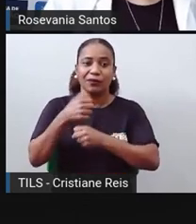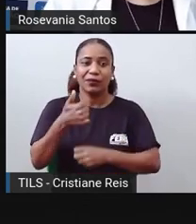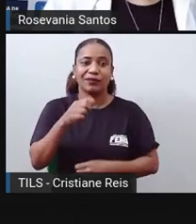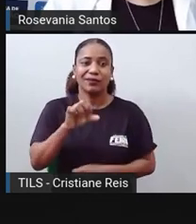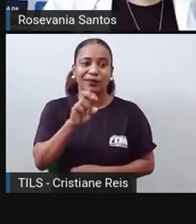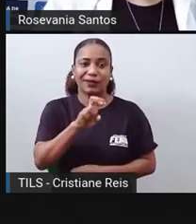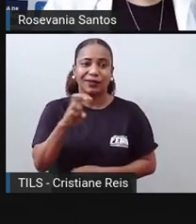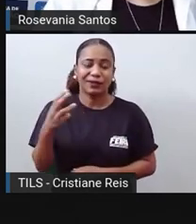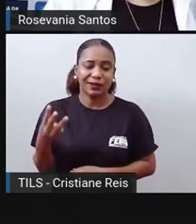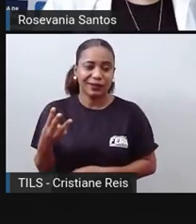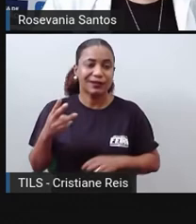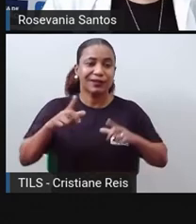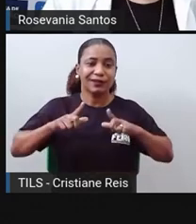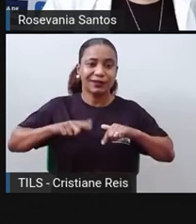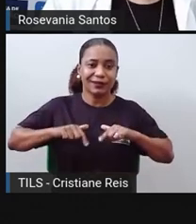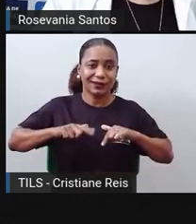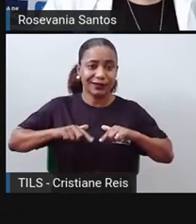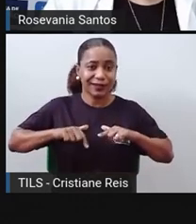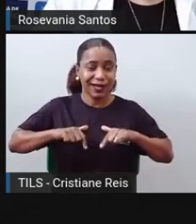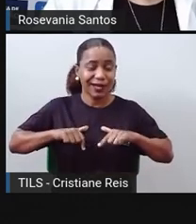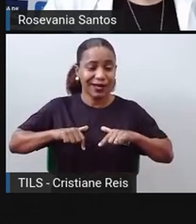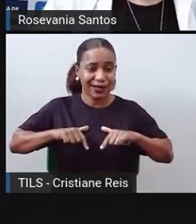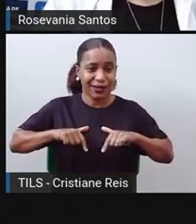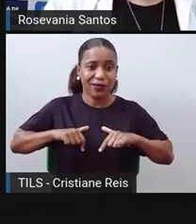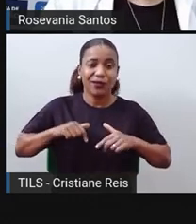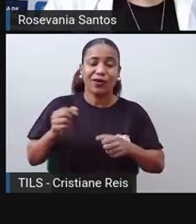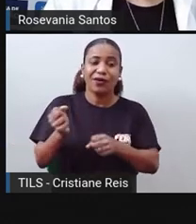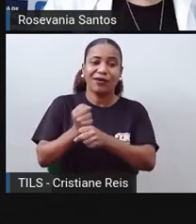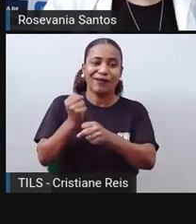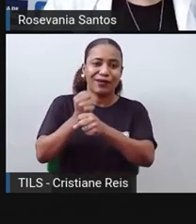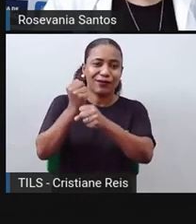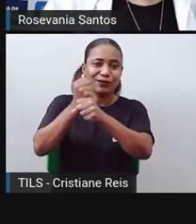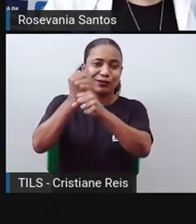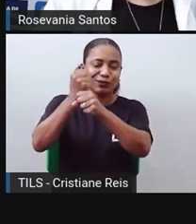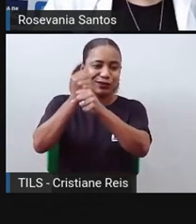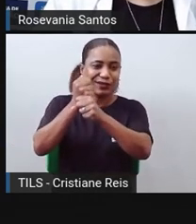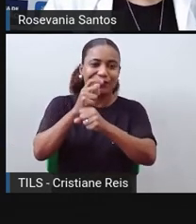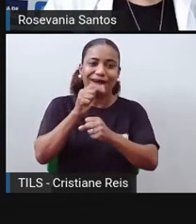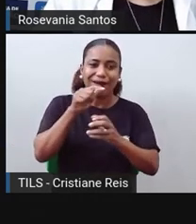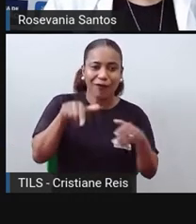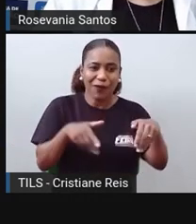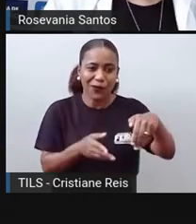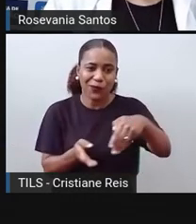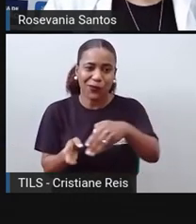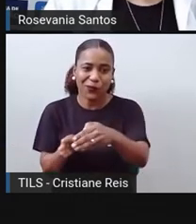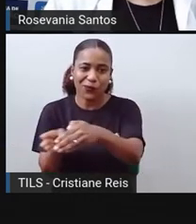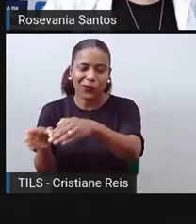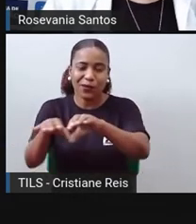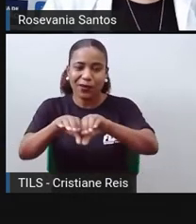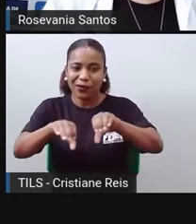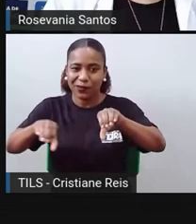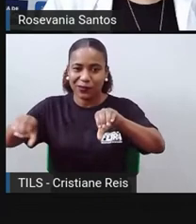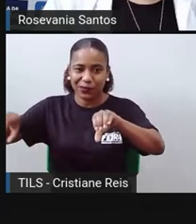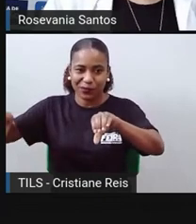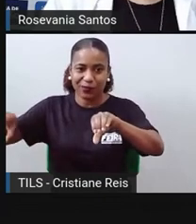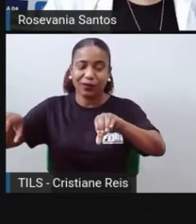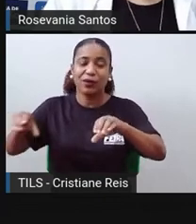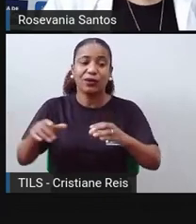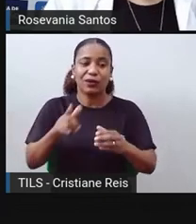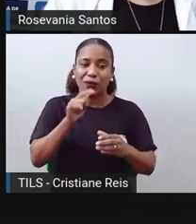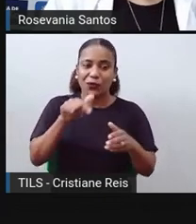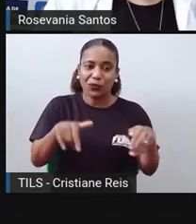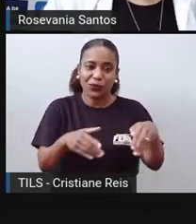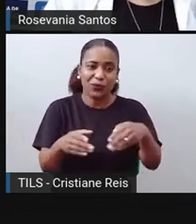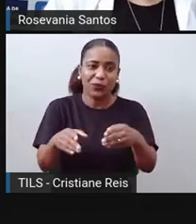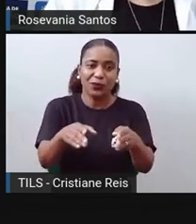do aqueduto nacional, que viria a desviar os cursos de mais da metade, né, dos afluentes do Jordão para os projetos de